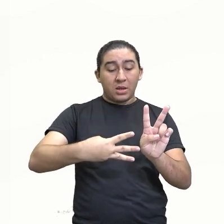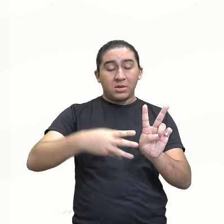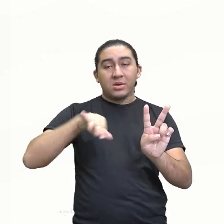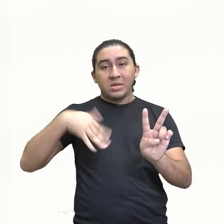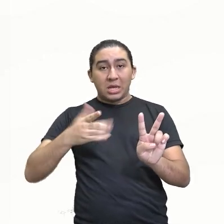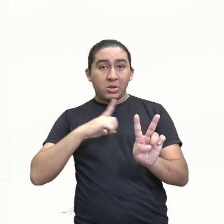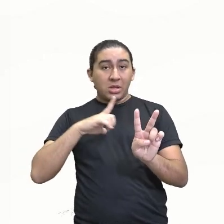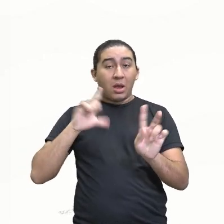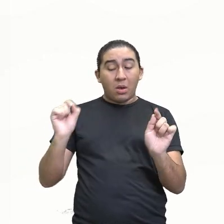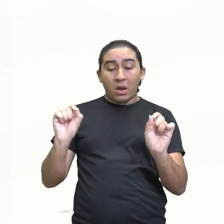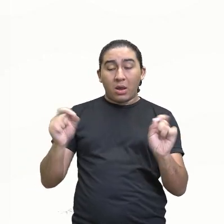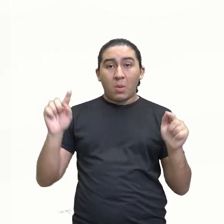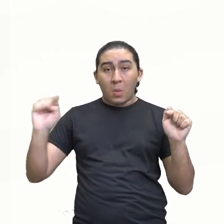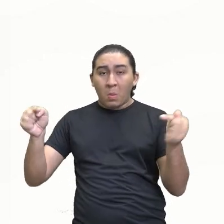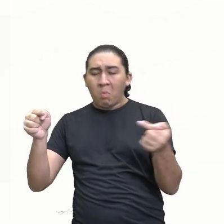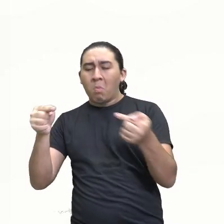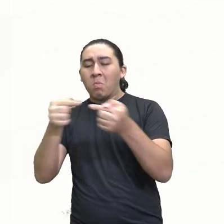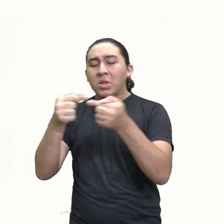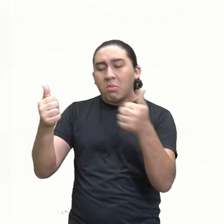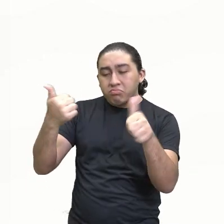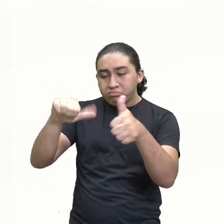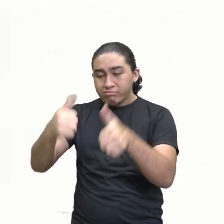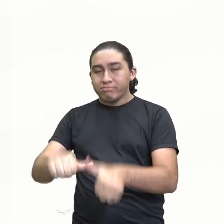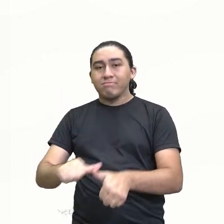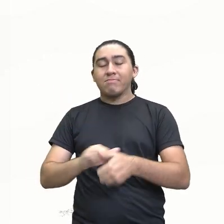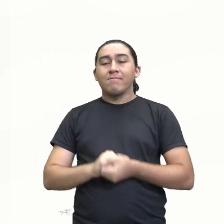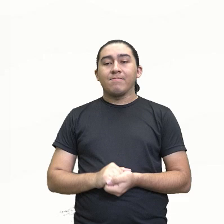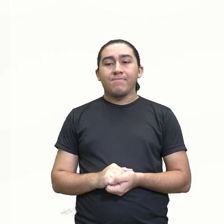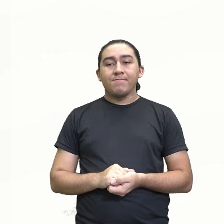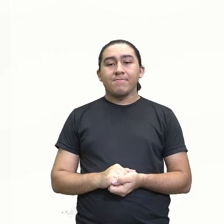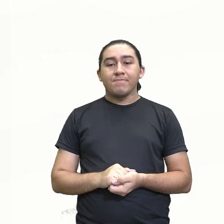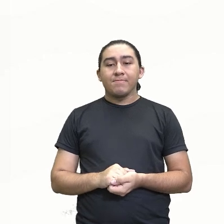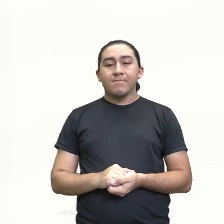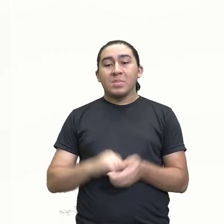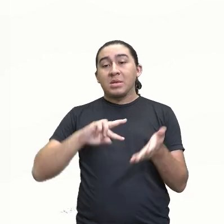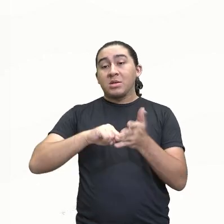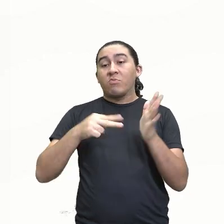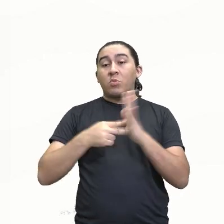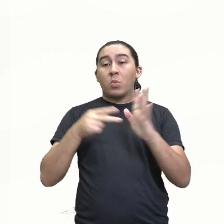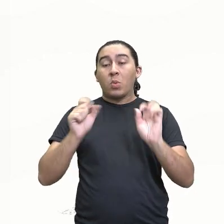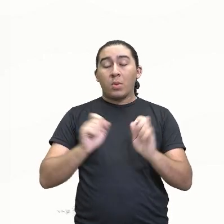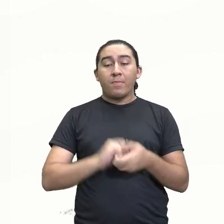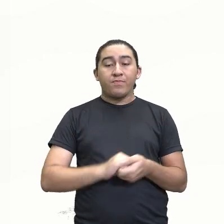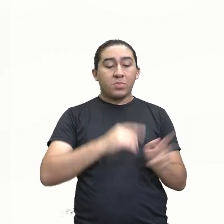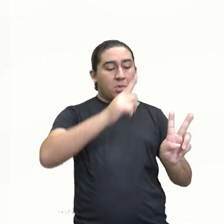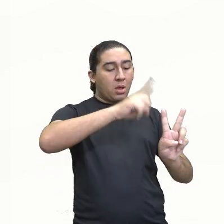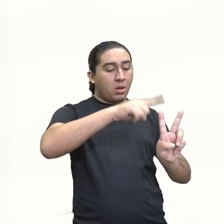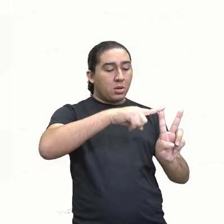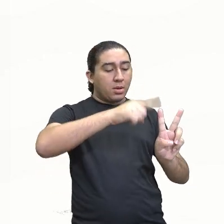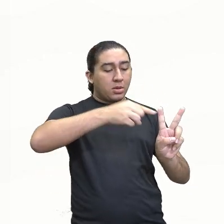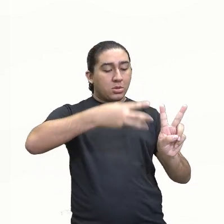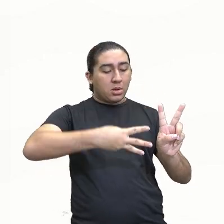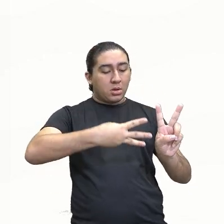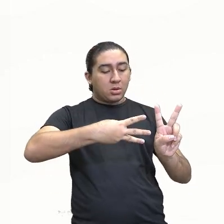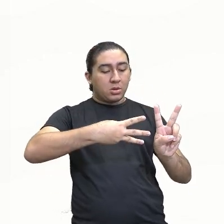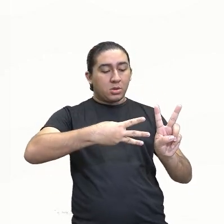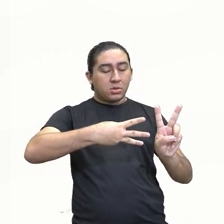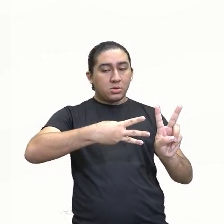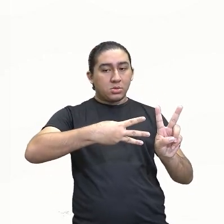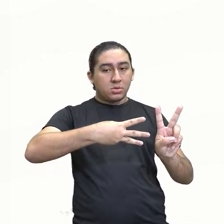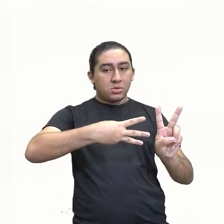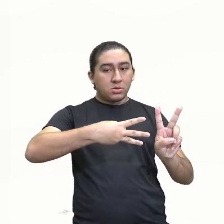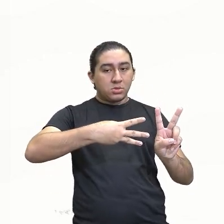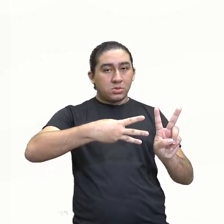a correspondência. Isso significa que a base raiz de 3 elevado a